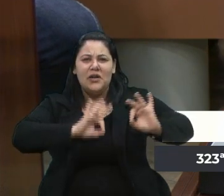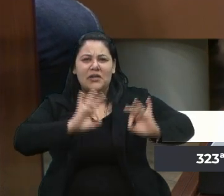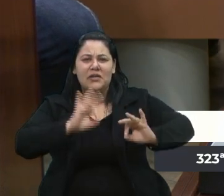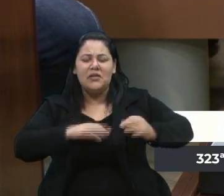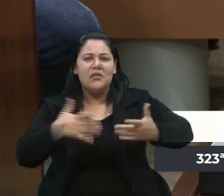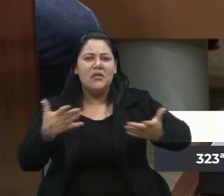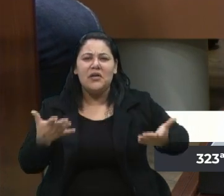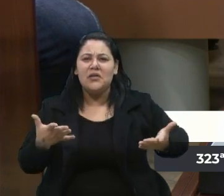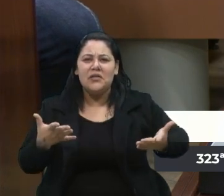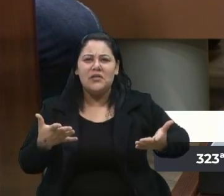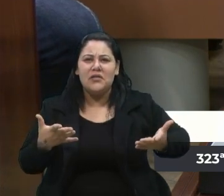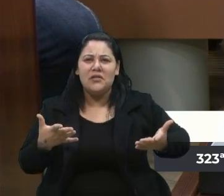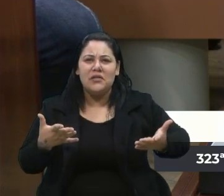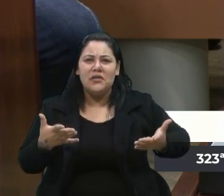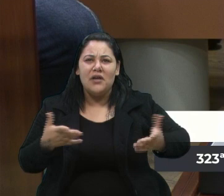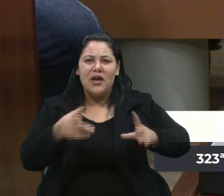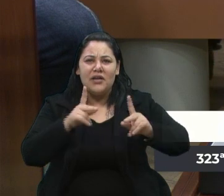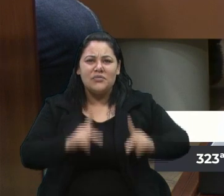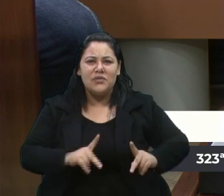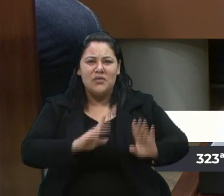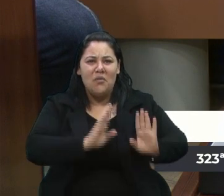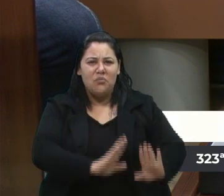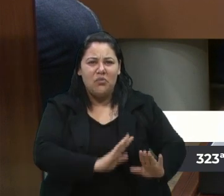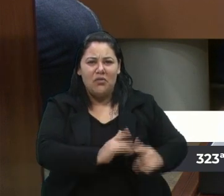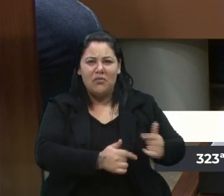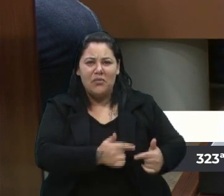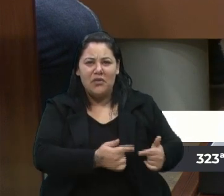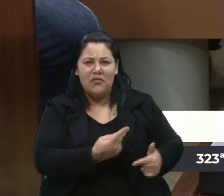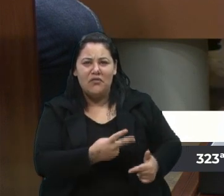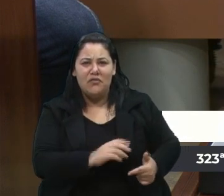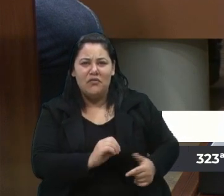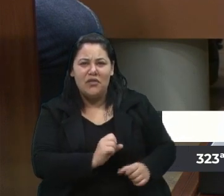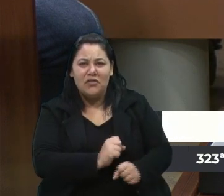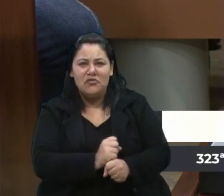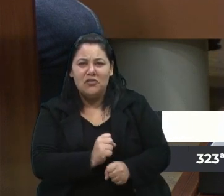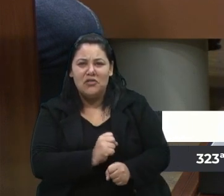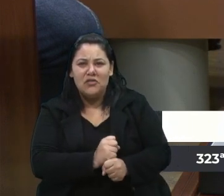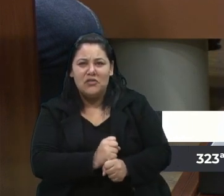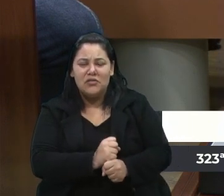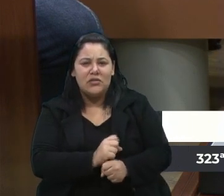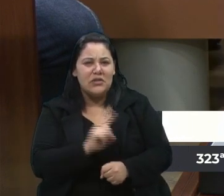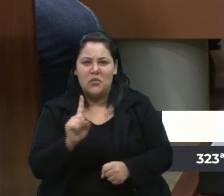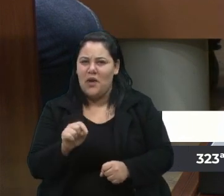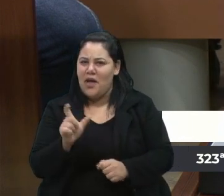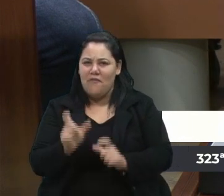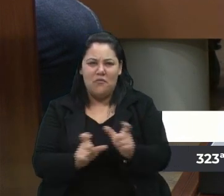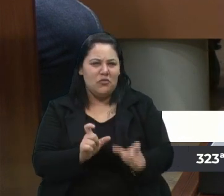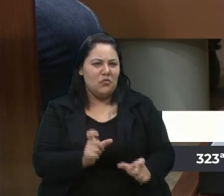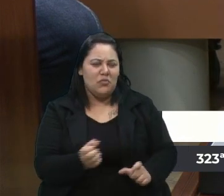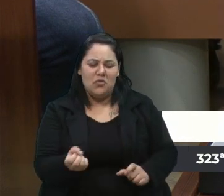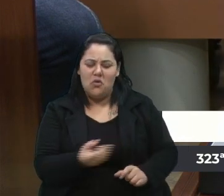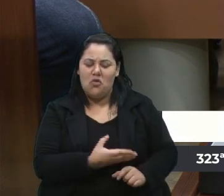os cara estão lá 20 anos há 20 anos não são novatos